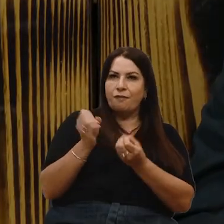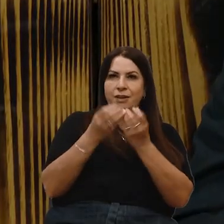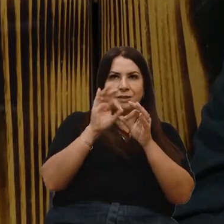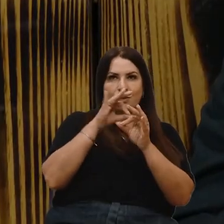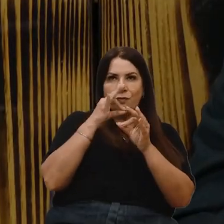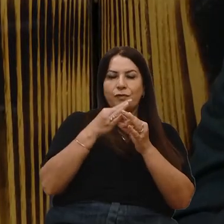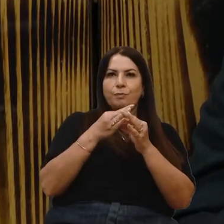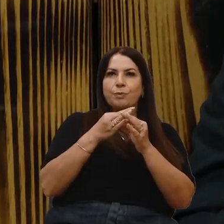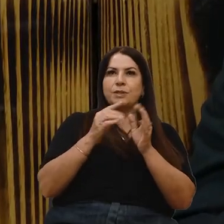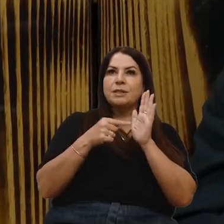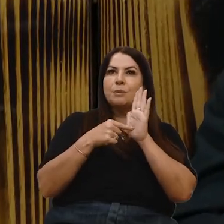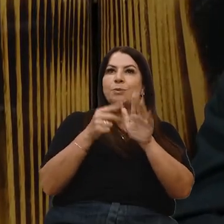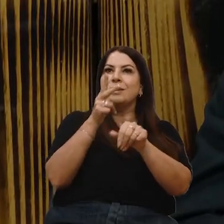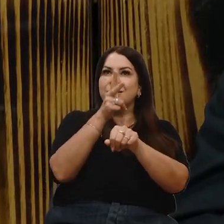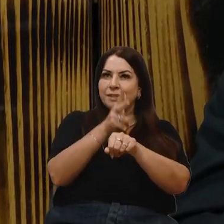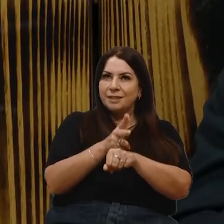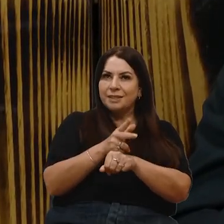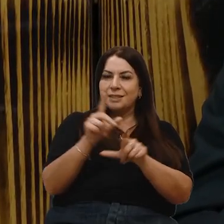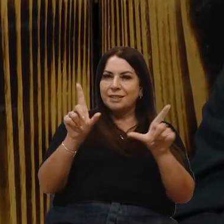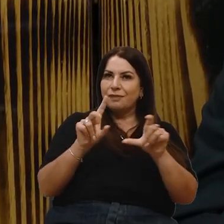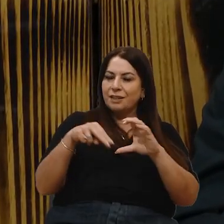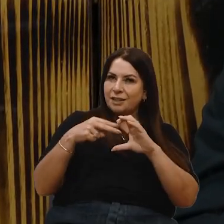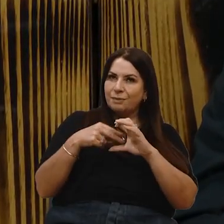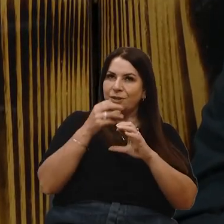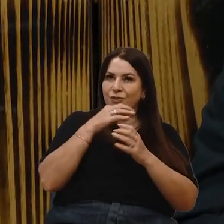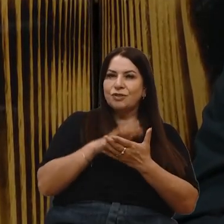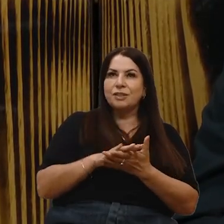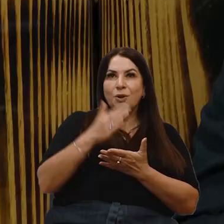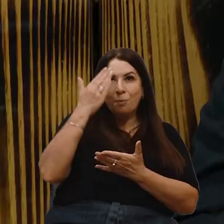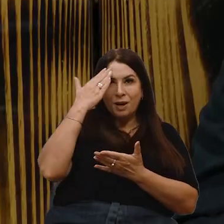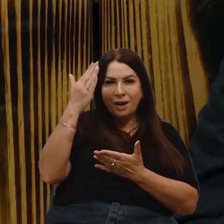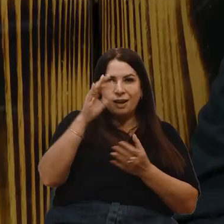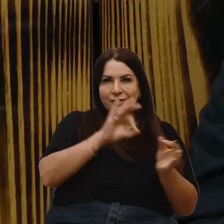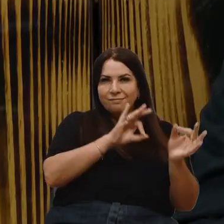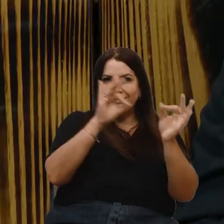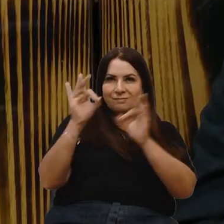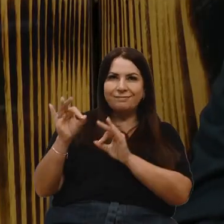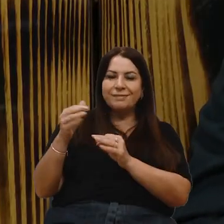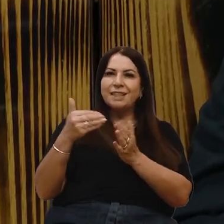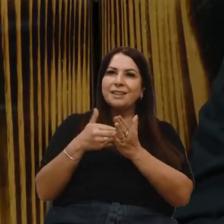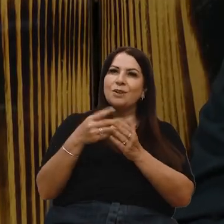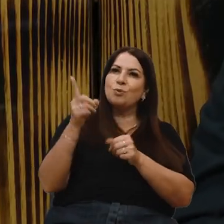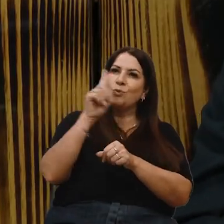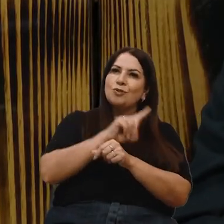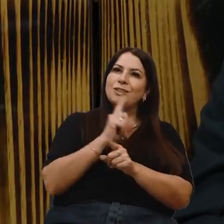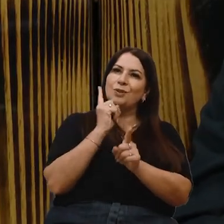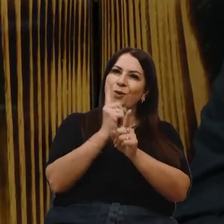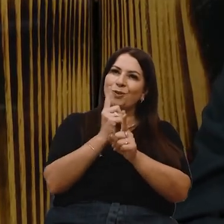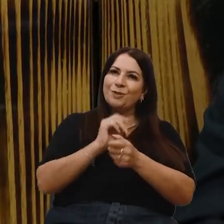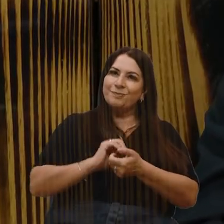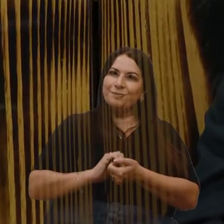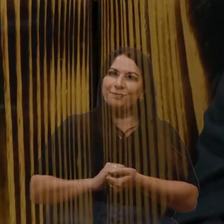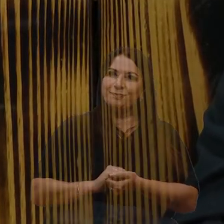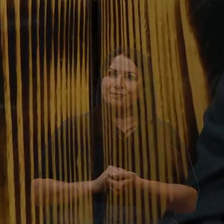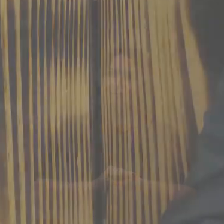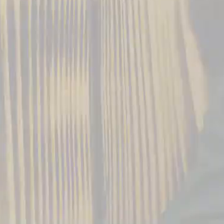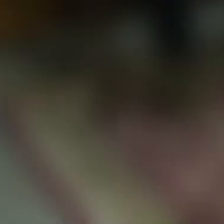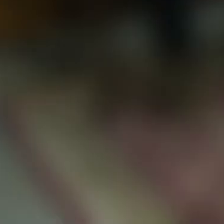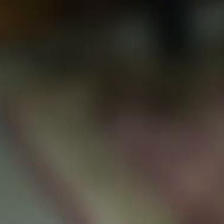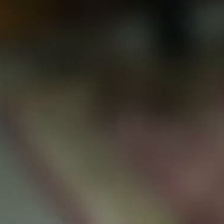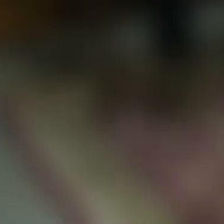a Festa da Uva, como também as transmissões da TV Câmara Caxias. Obrigado pela audiência, até o nosso próximo encontro.